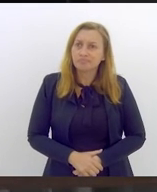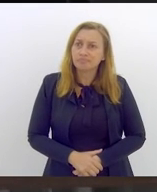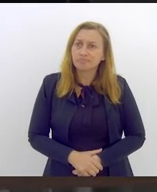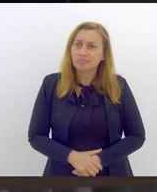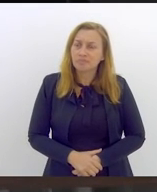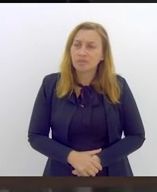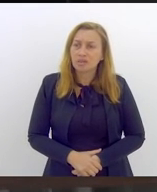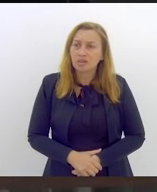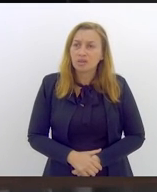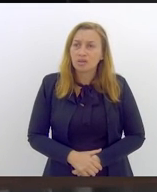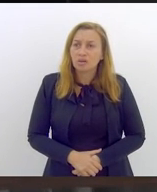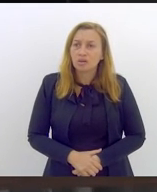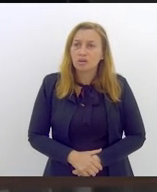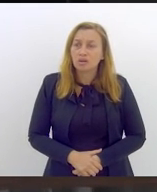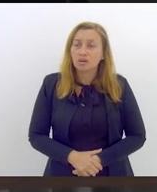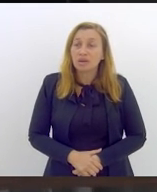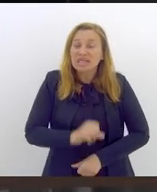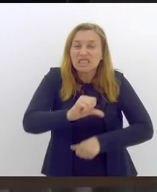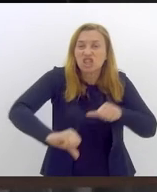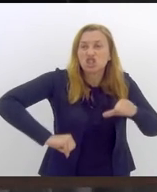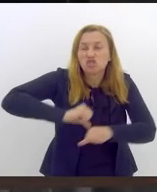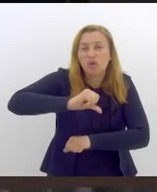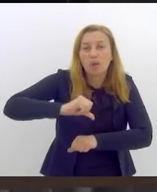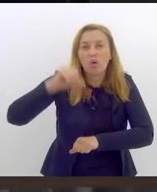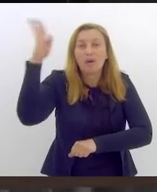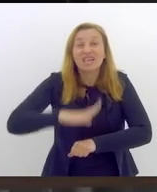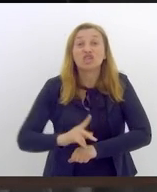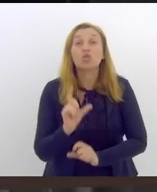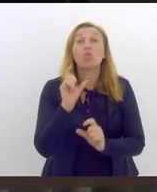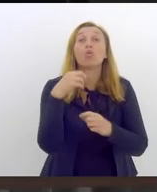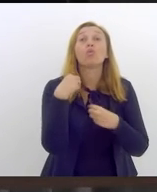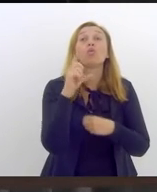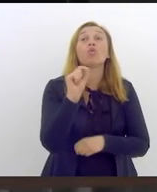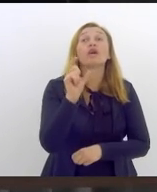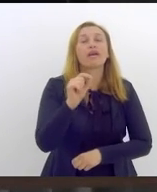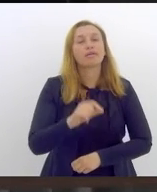no que eles querem transformar o Brasil